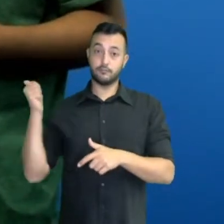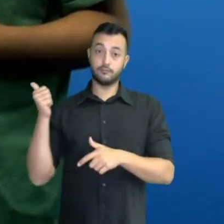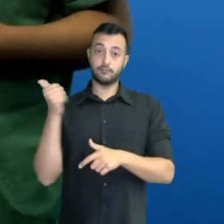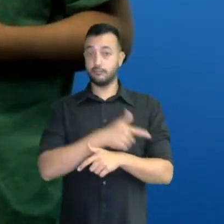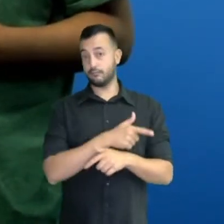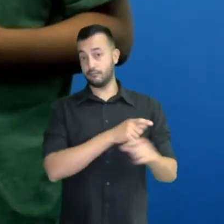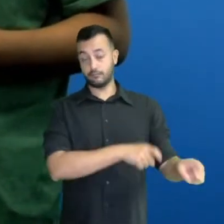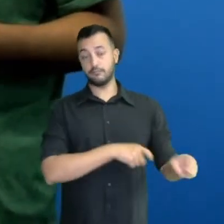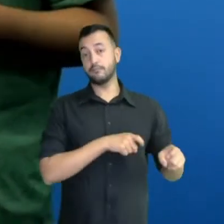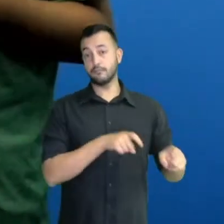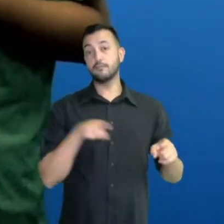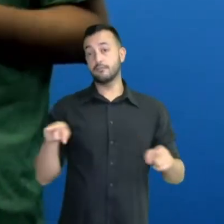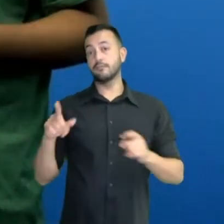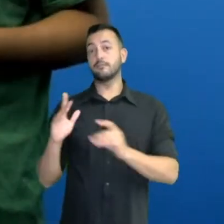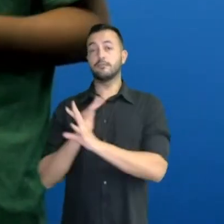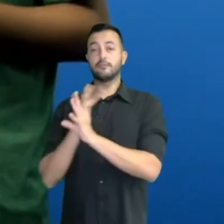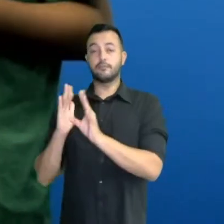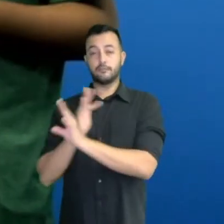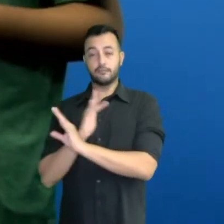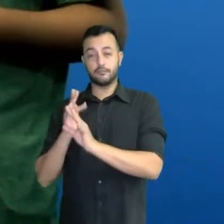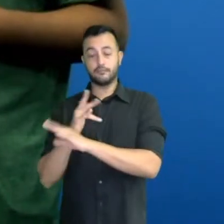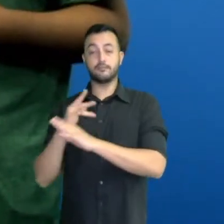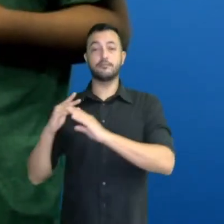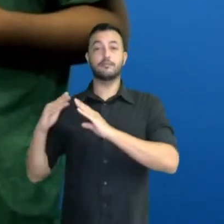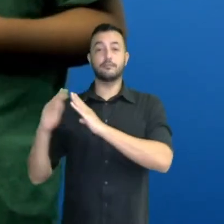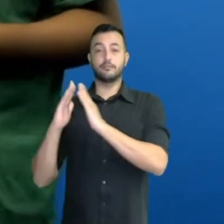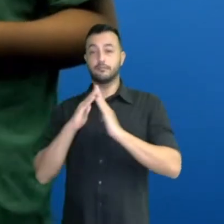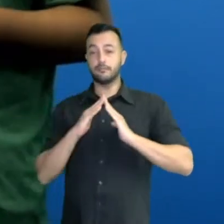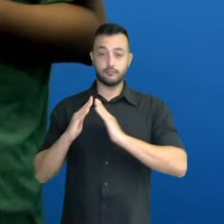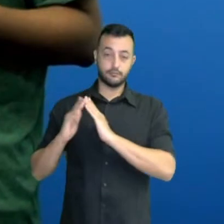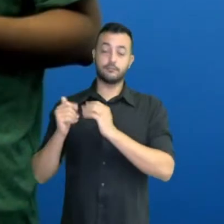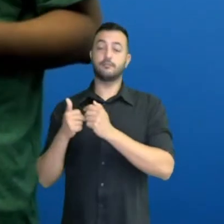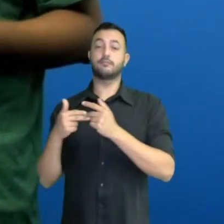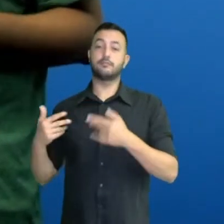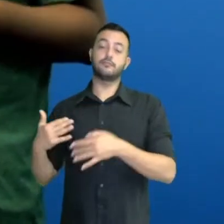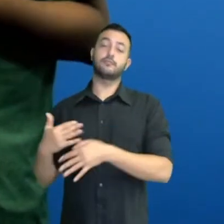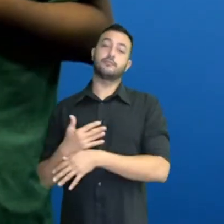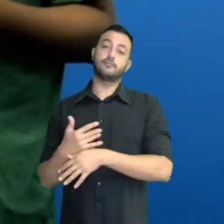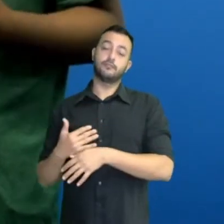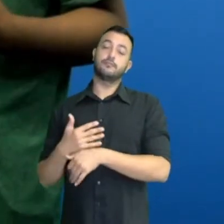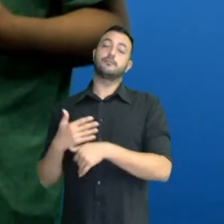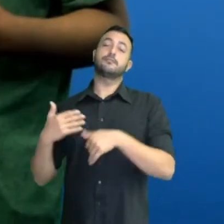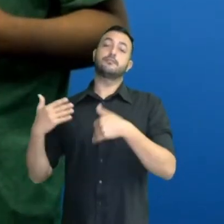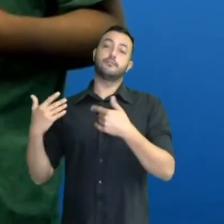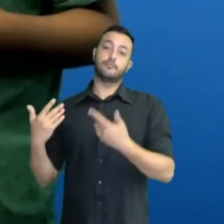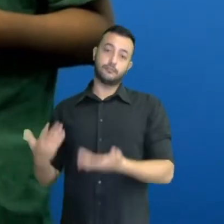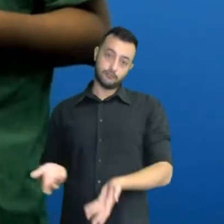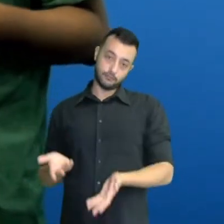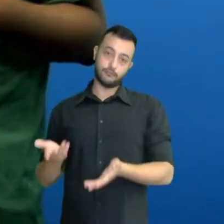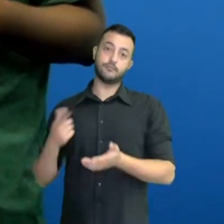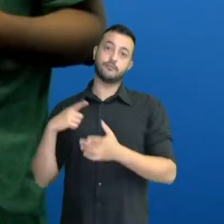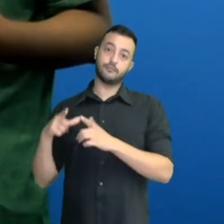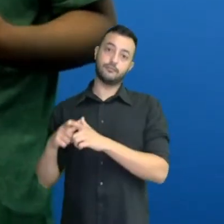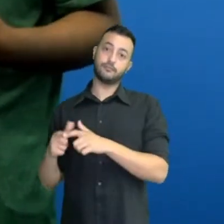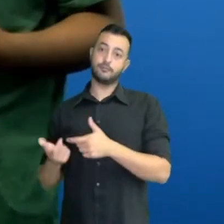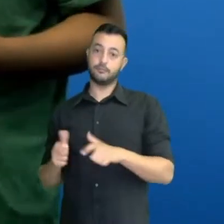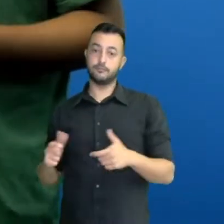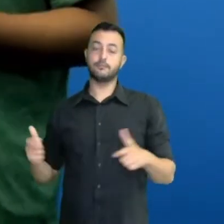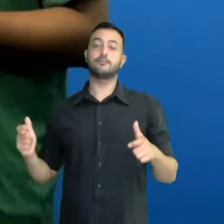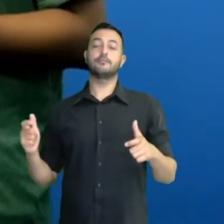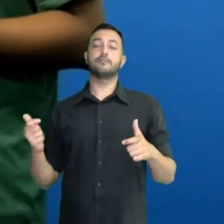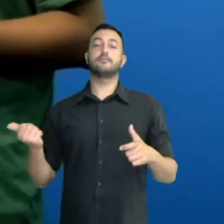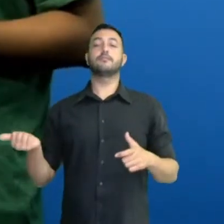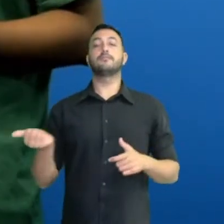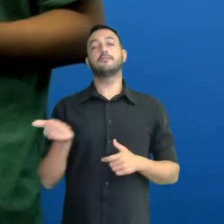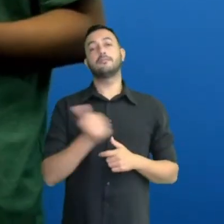urbanizada. Então, o processo de urbanização ele se dá do crescimento mais acelerado da população urbana